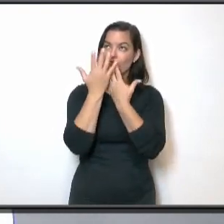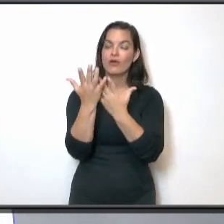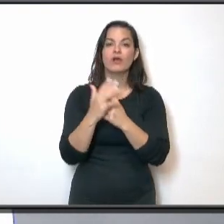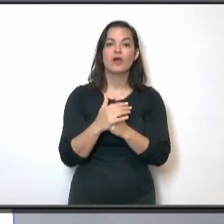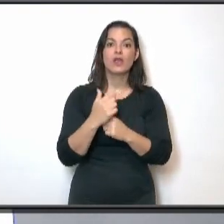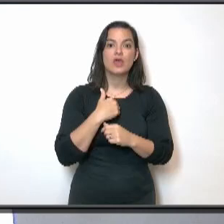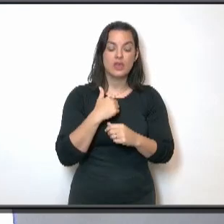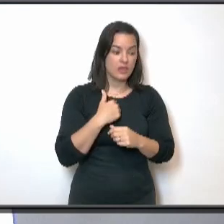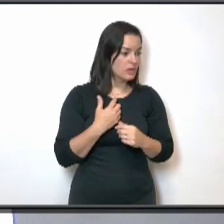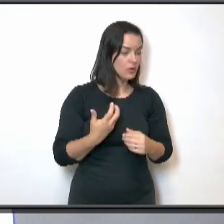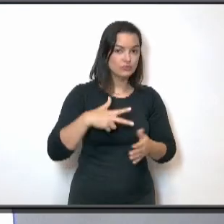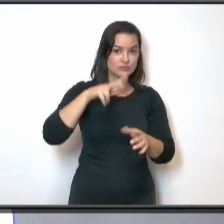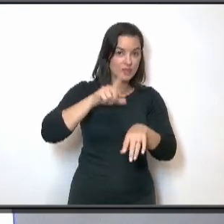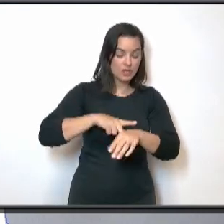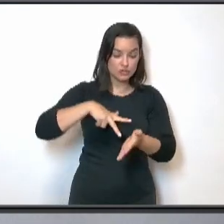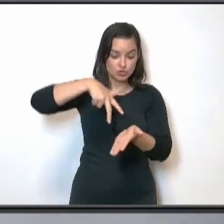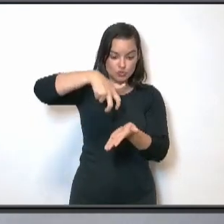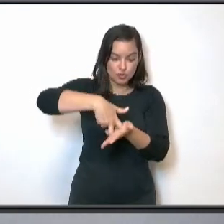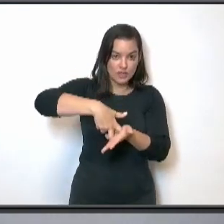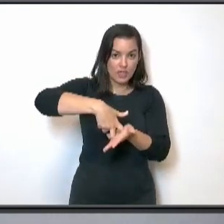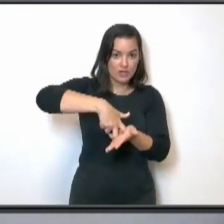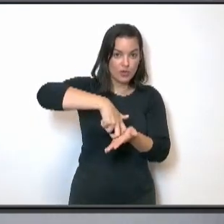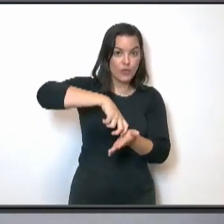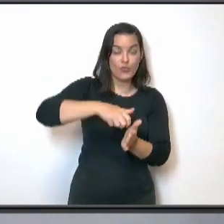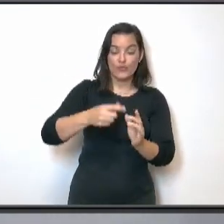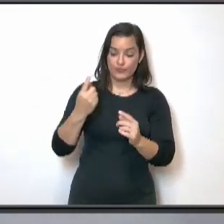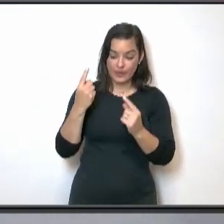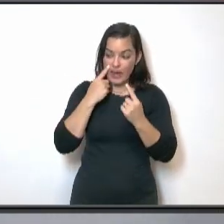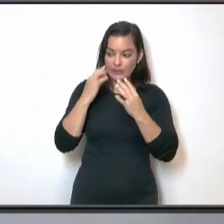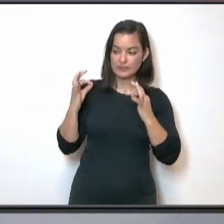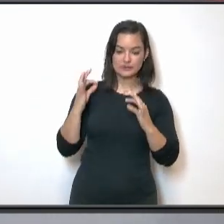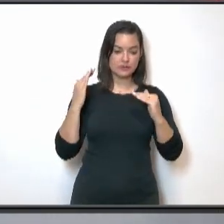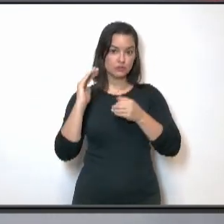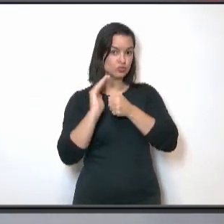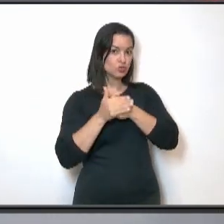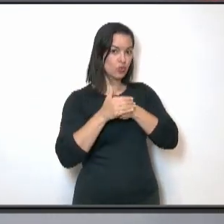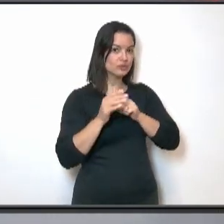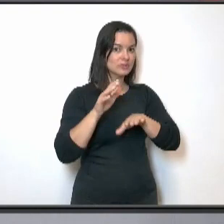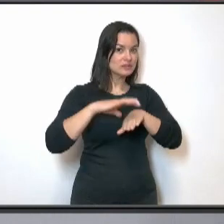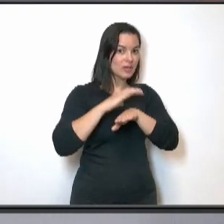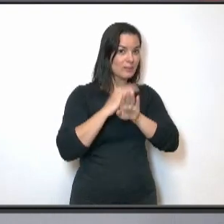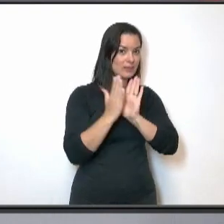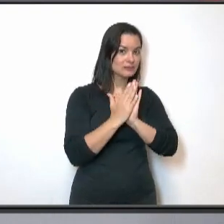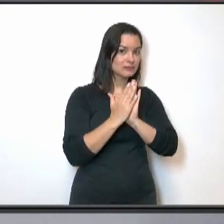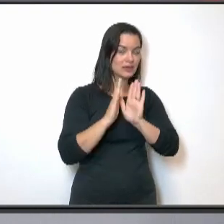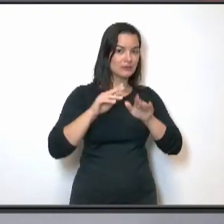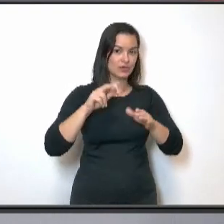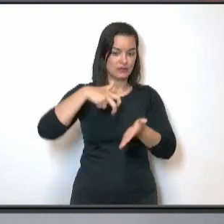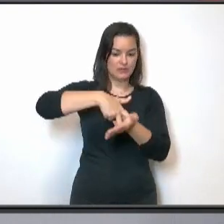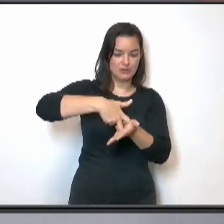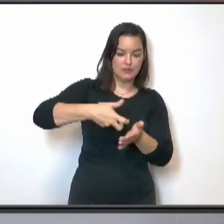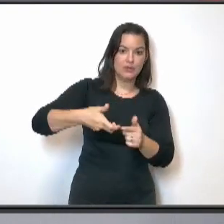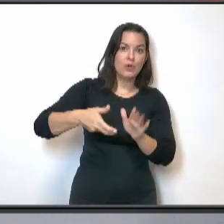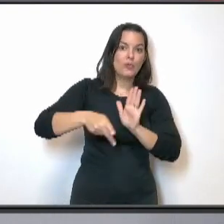sola do sapato, ninguém vê que meu sapato estava furado. E aí um dia, naquela situação, eu falei